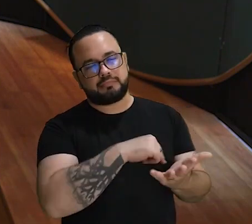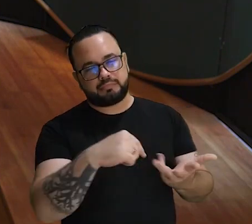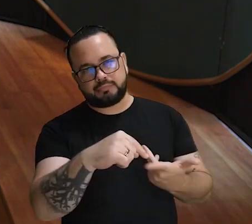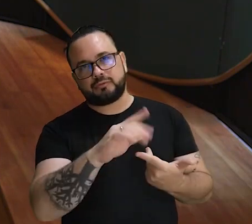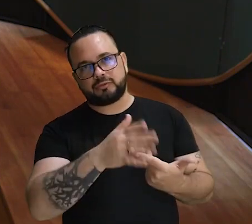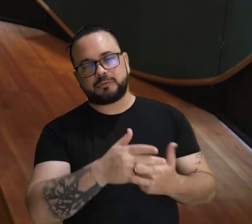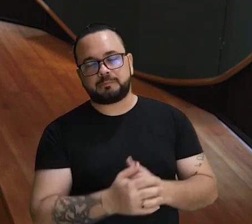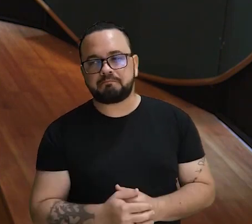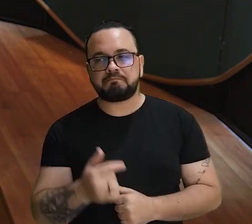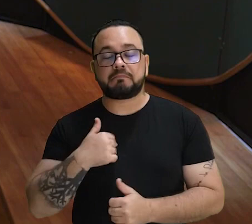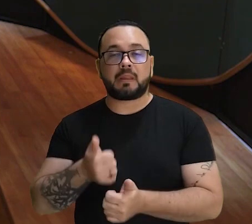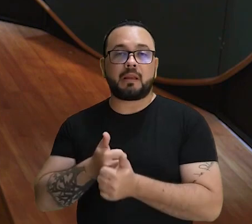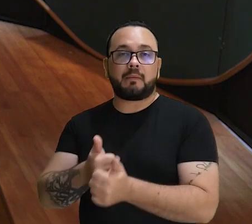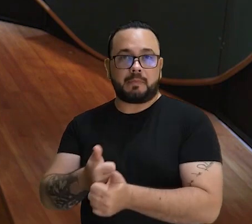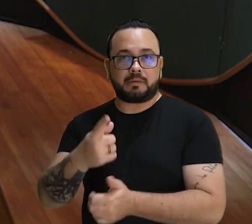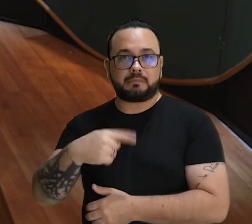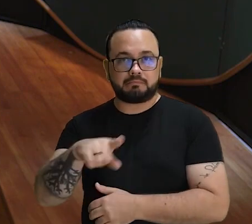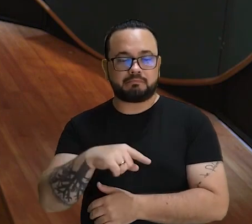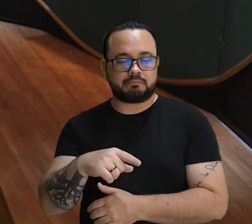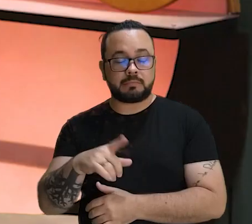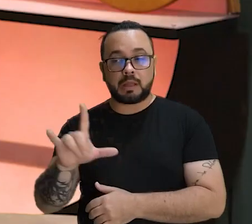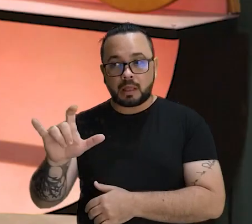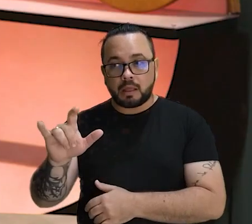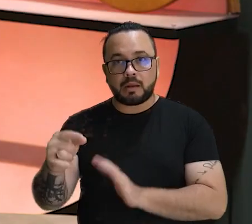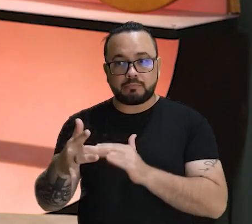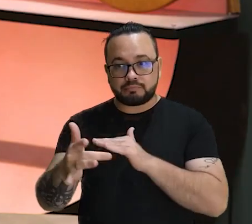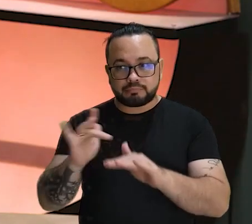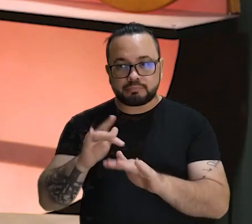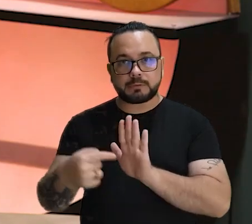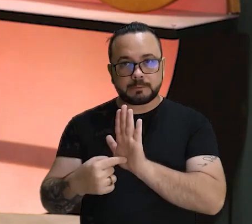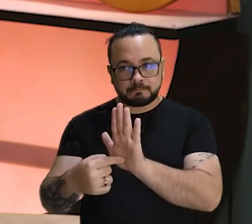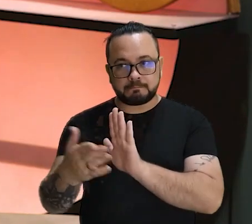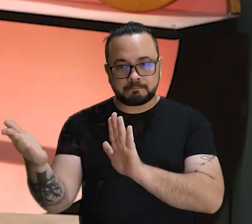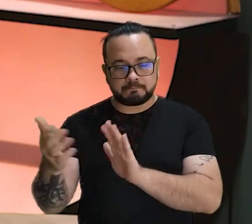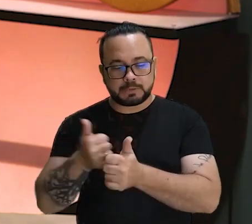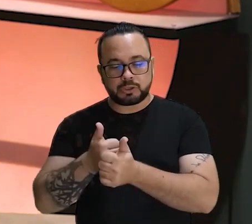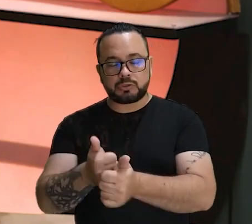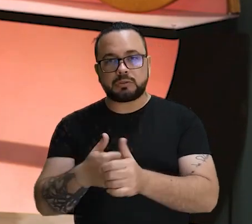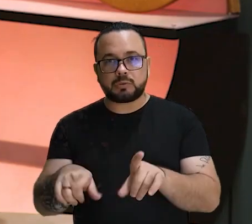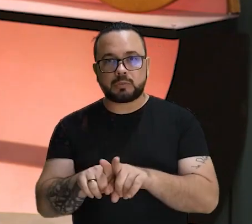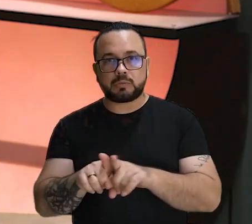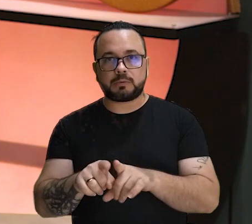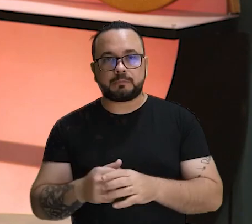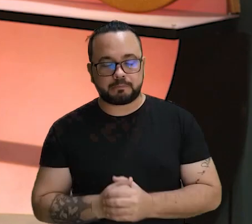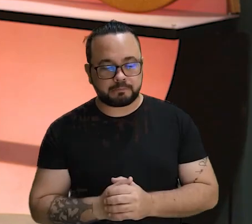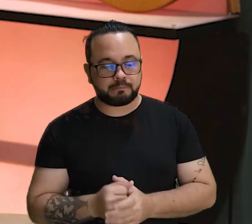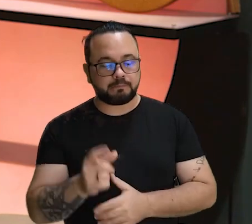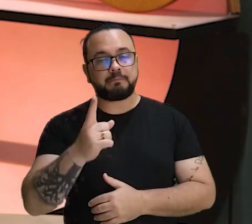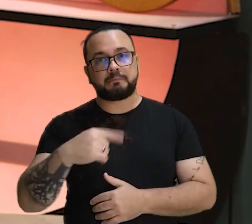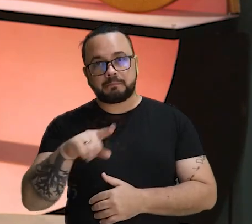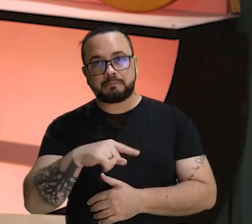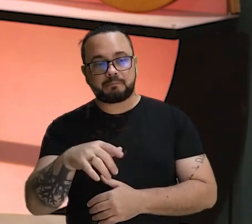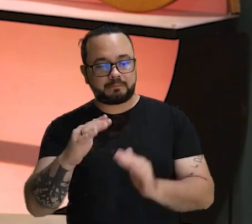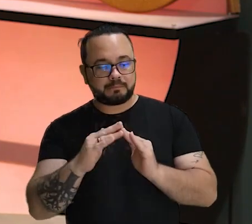projetos agora, assim, de prioridade. Gente, acompanha, por favor, passa as suas redes sociais para a galera seguir e acompanhar tudo. Você